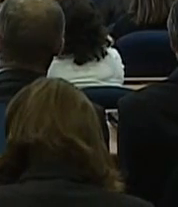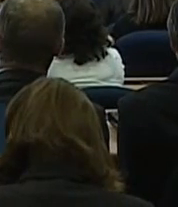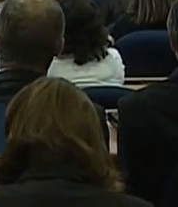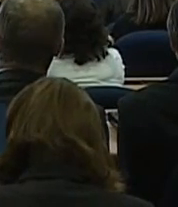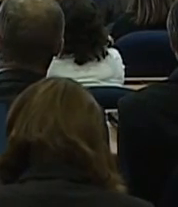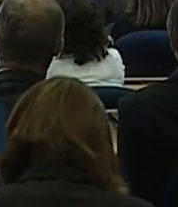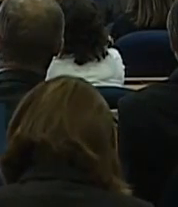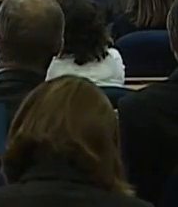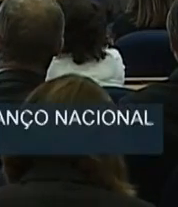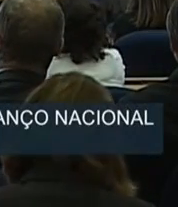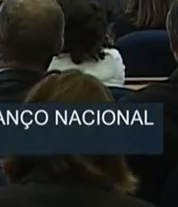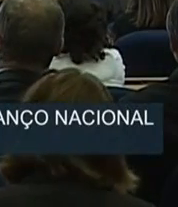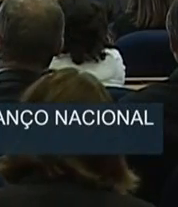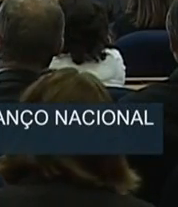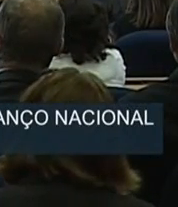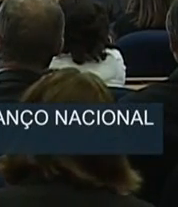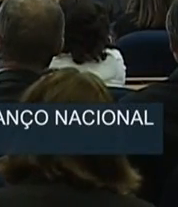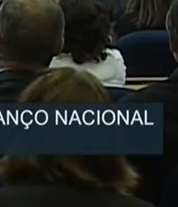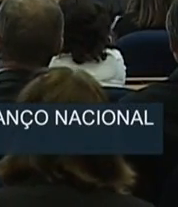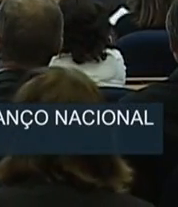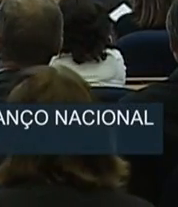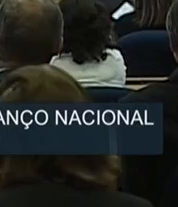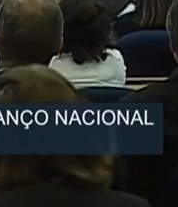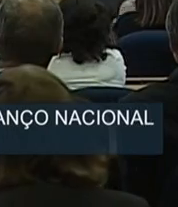O filho dele vai virar transplantador.